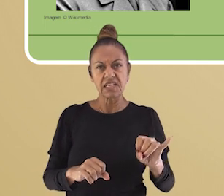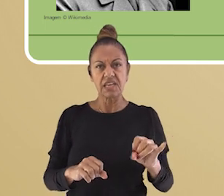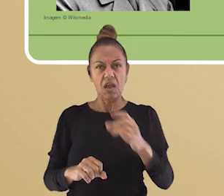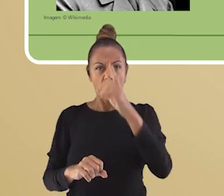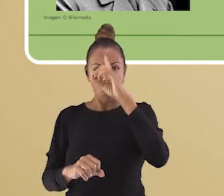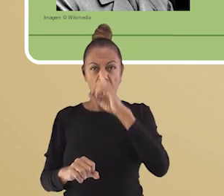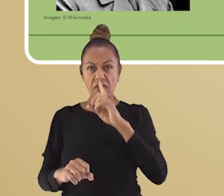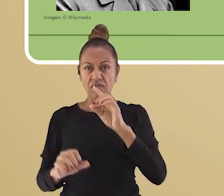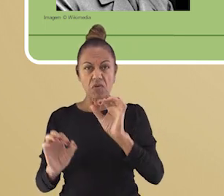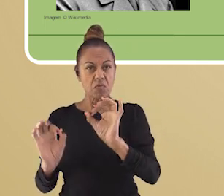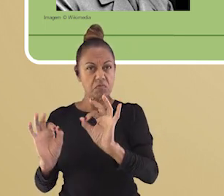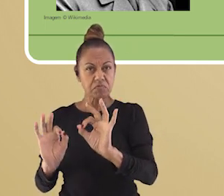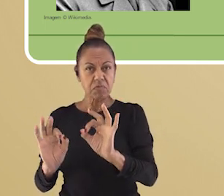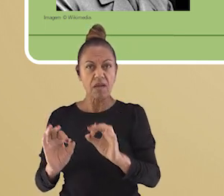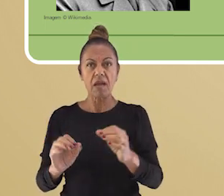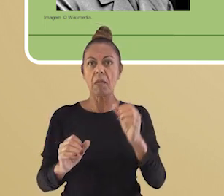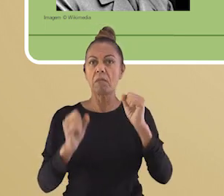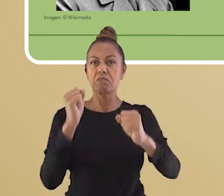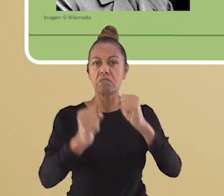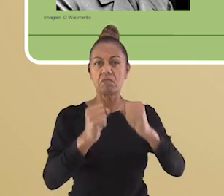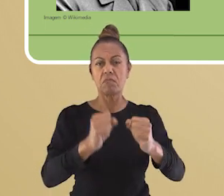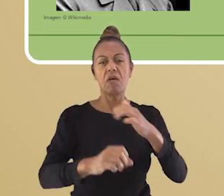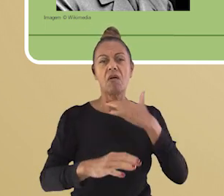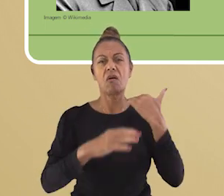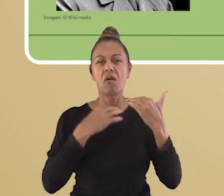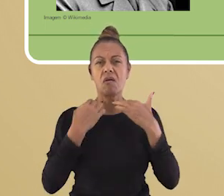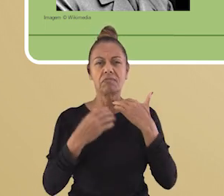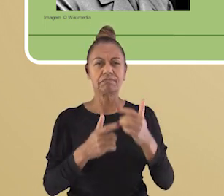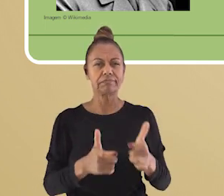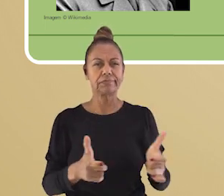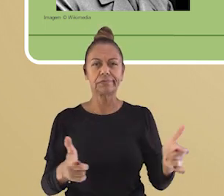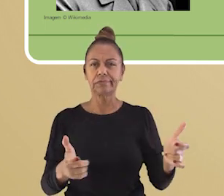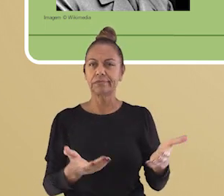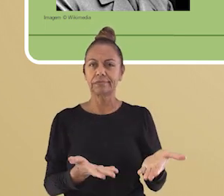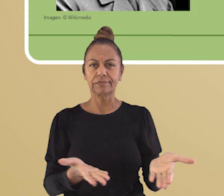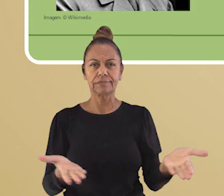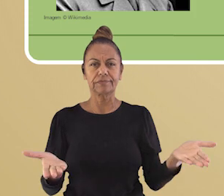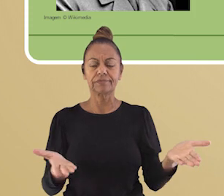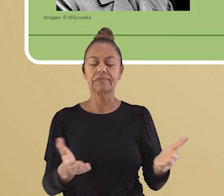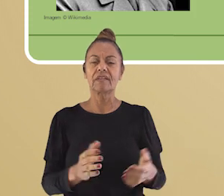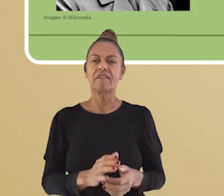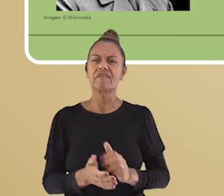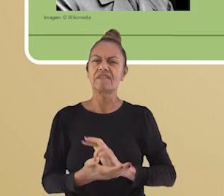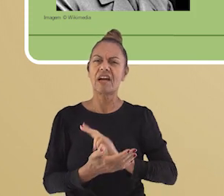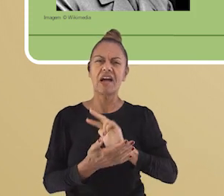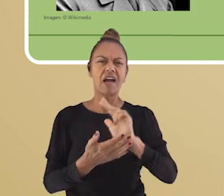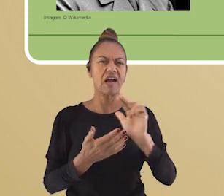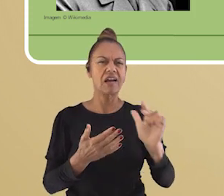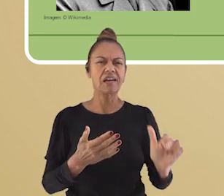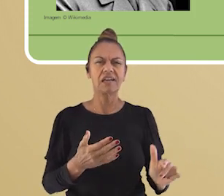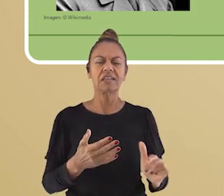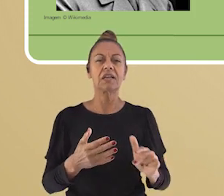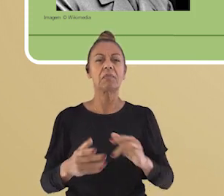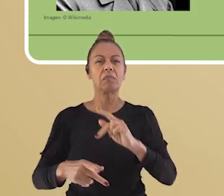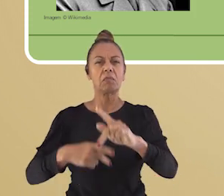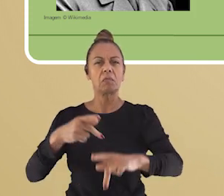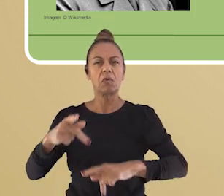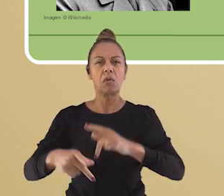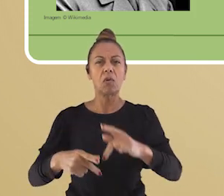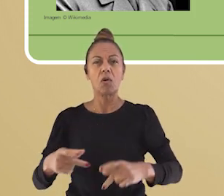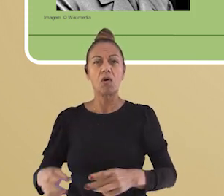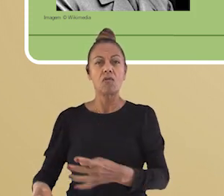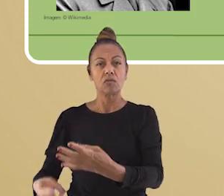desse perfil, além da perseguição e morte também de diversas populações de judeus no